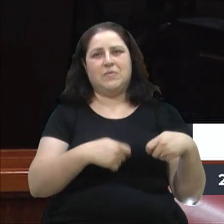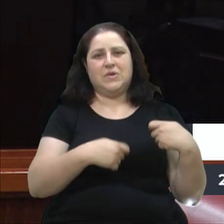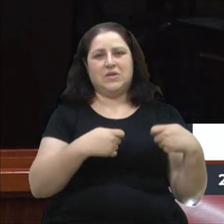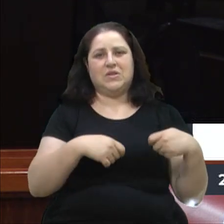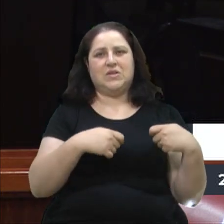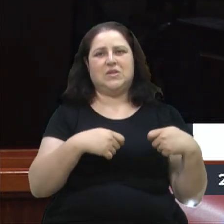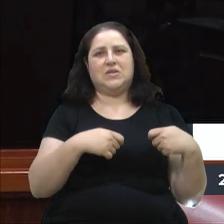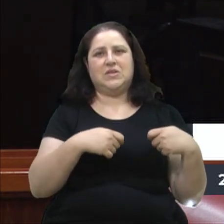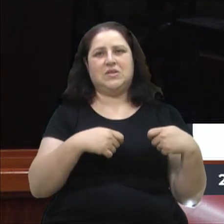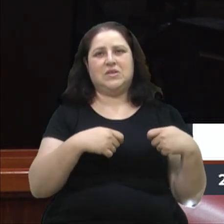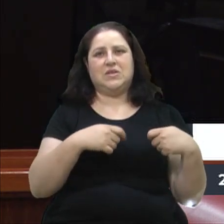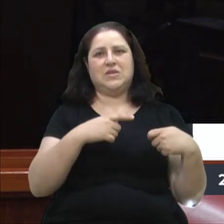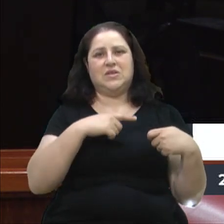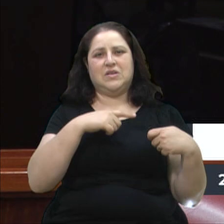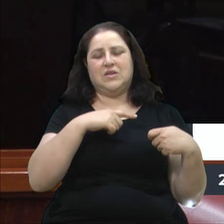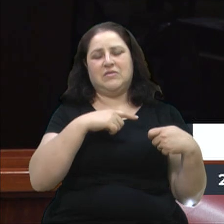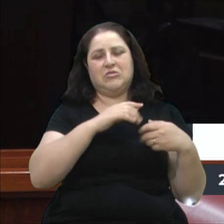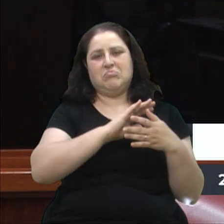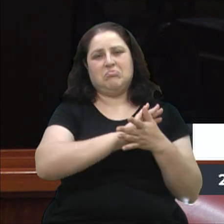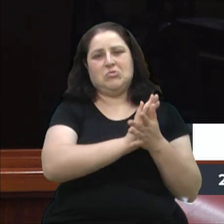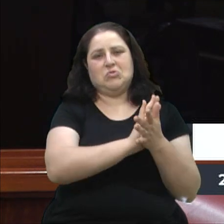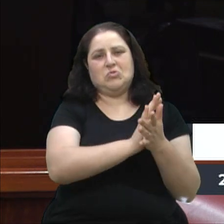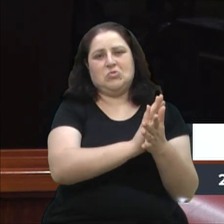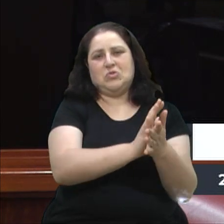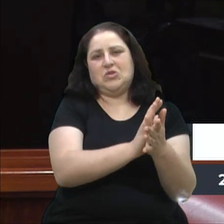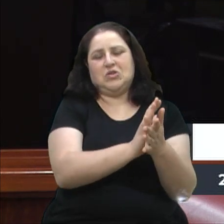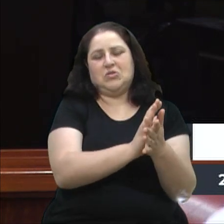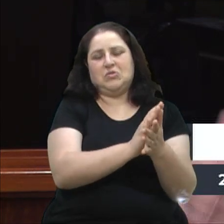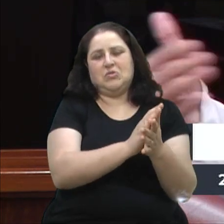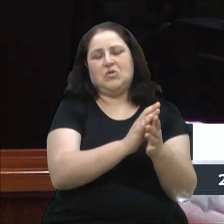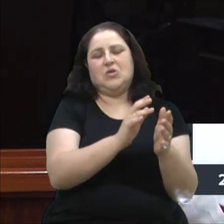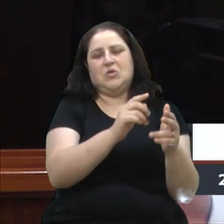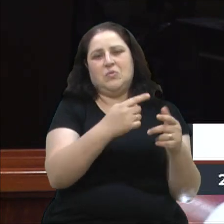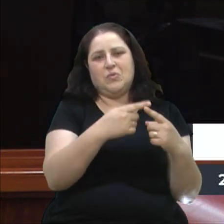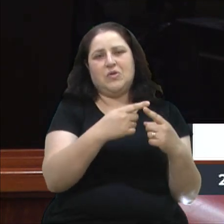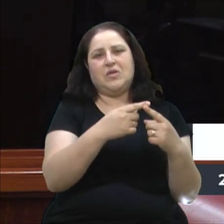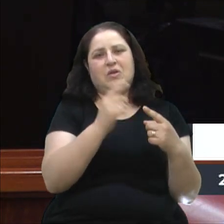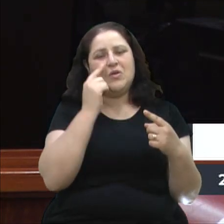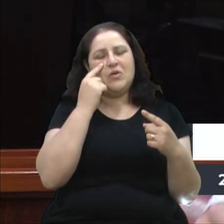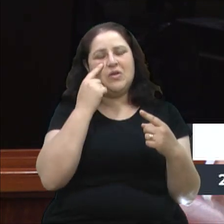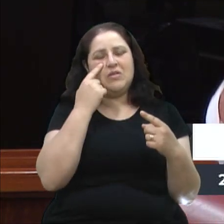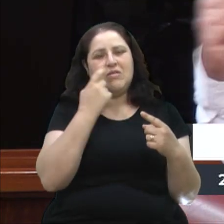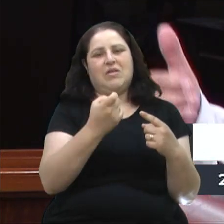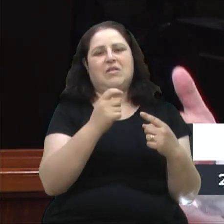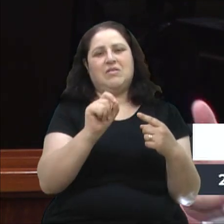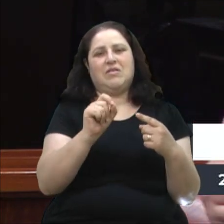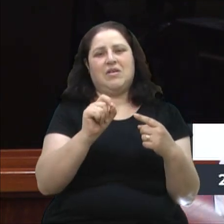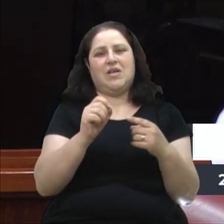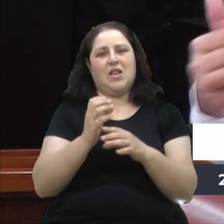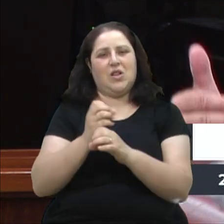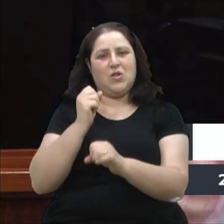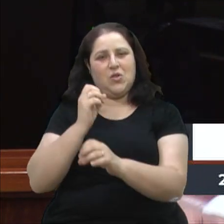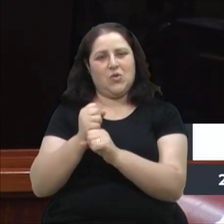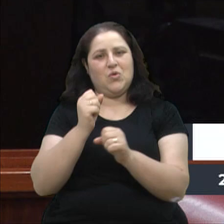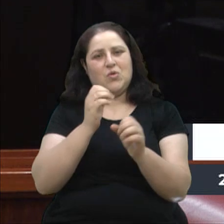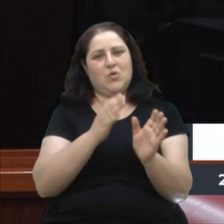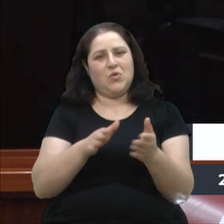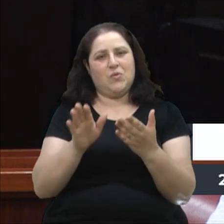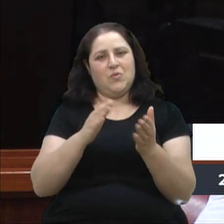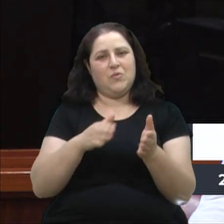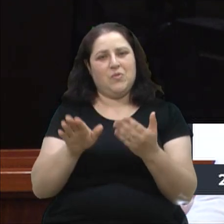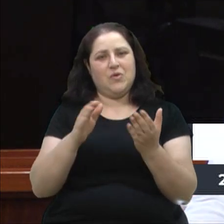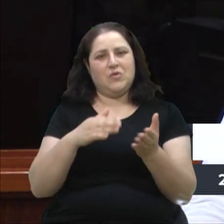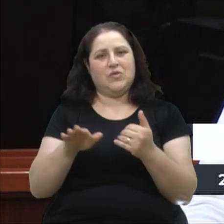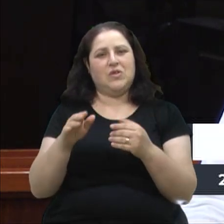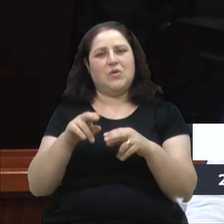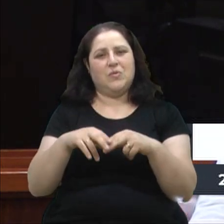ser agredido a qualquer custo, em detrimento do lucro, em detrimento da produção, em face do